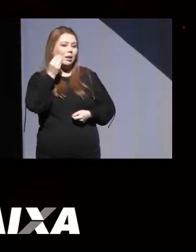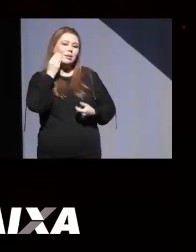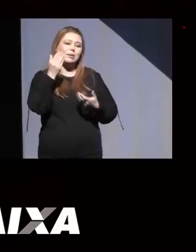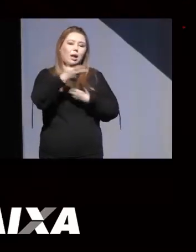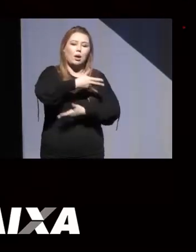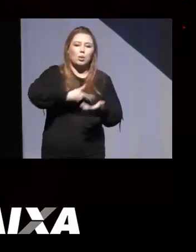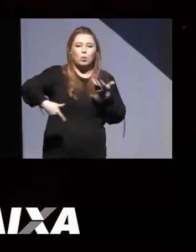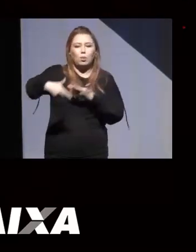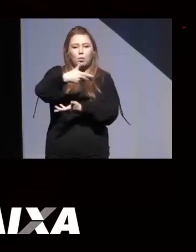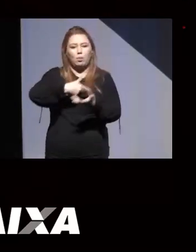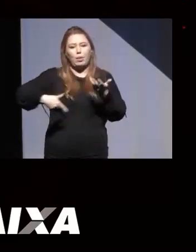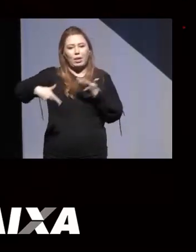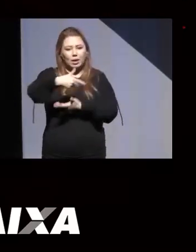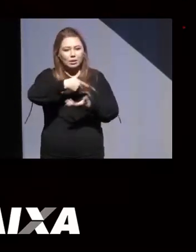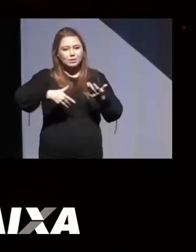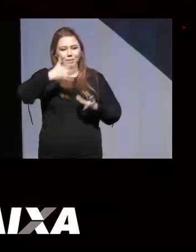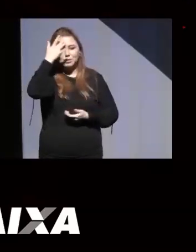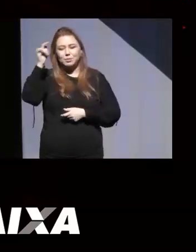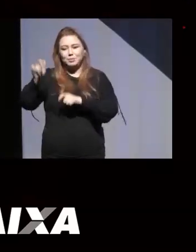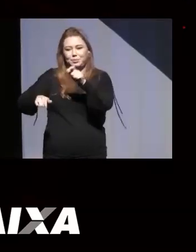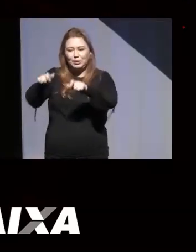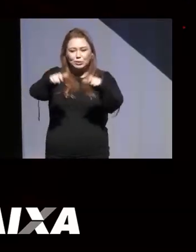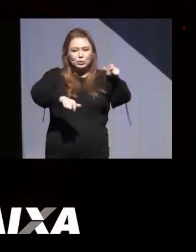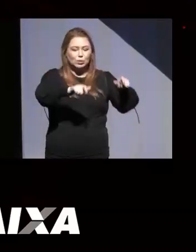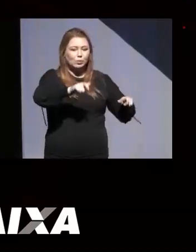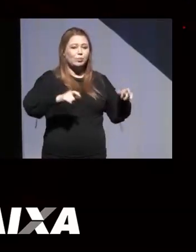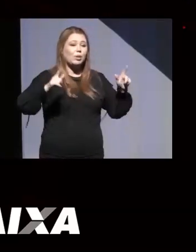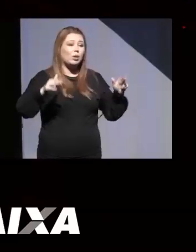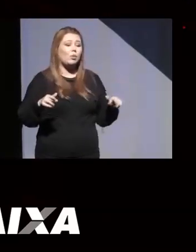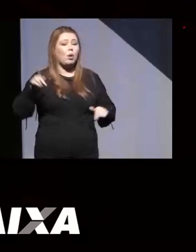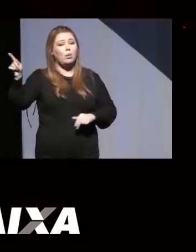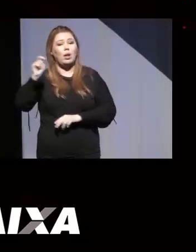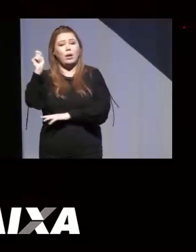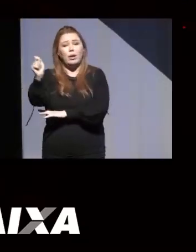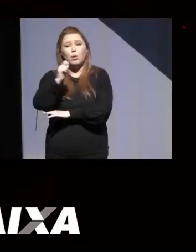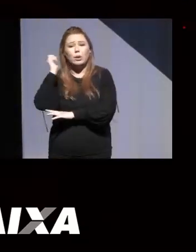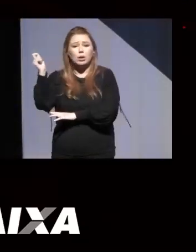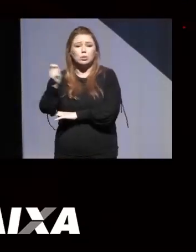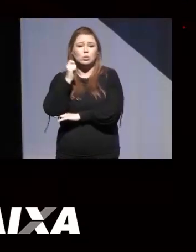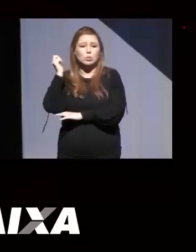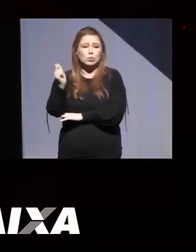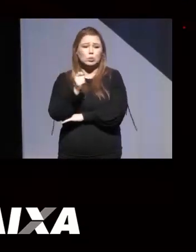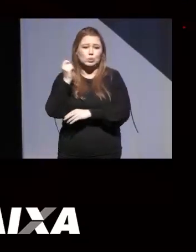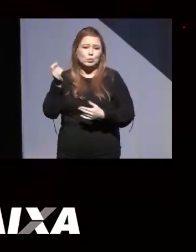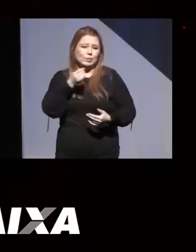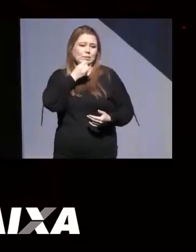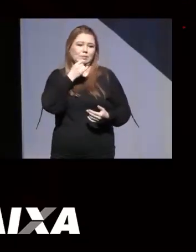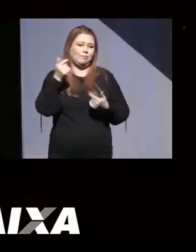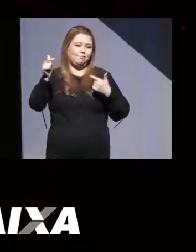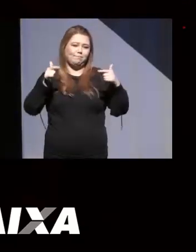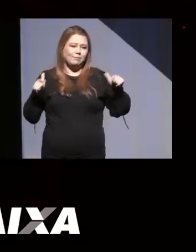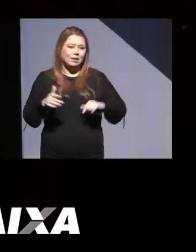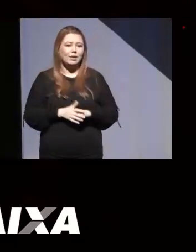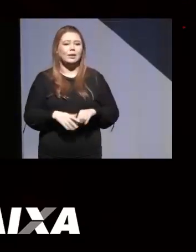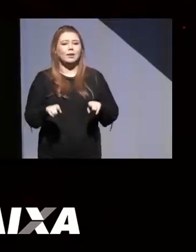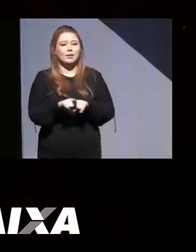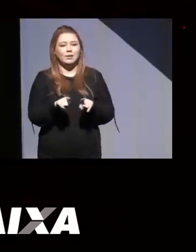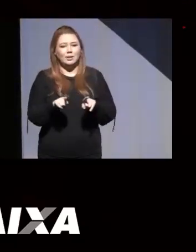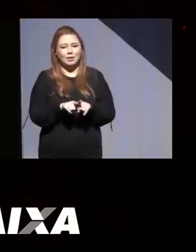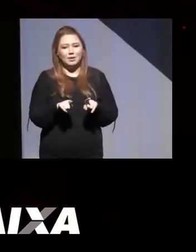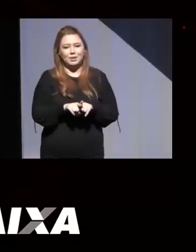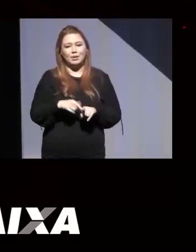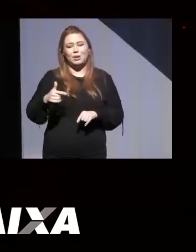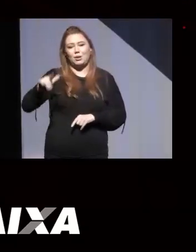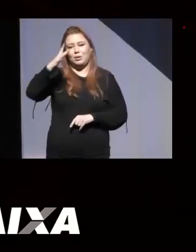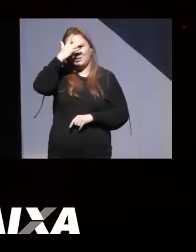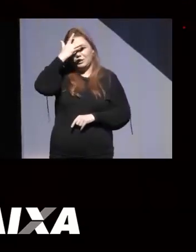entre pessoas naturais, como nós estamos fazendo com o Rio Grande do Sul, etc., como entre as pessoas políticas